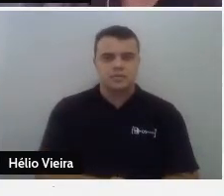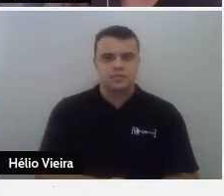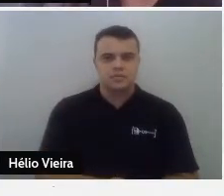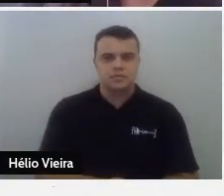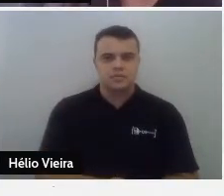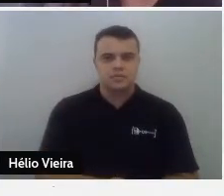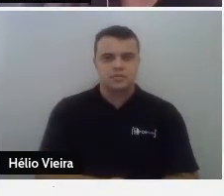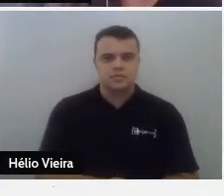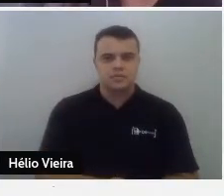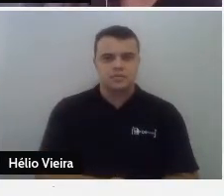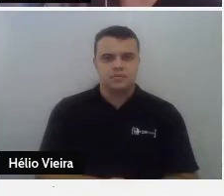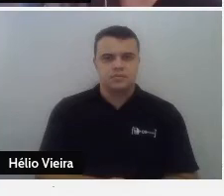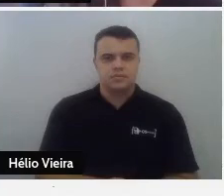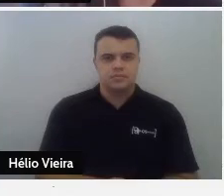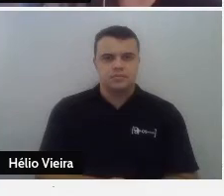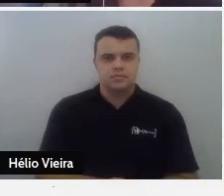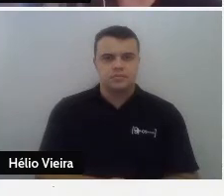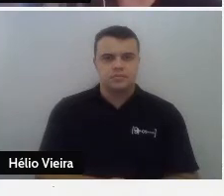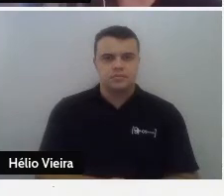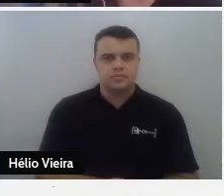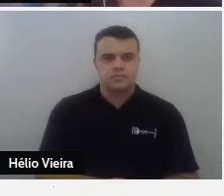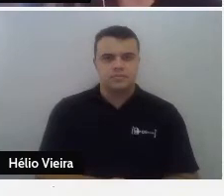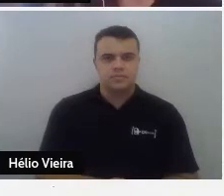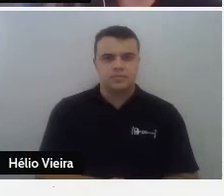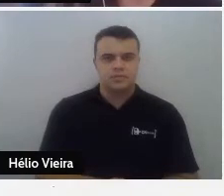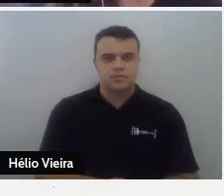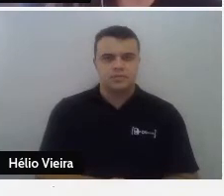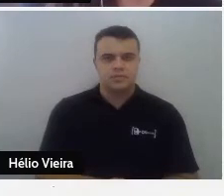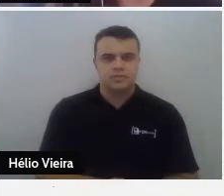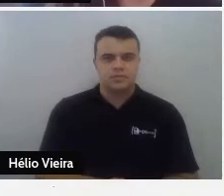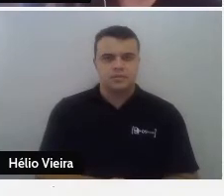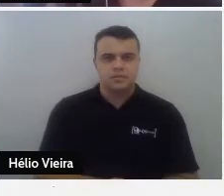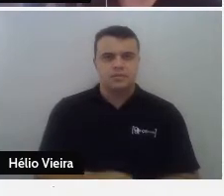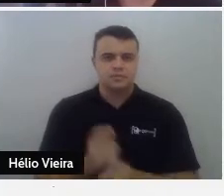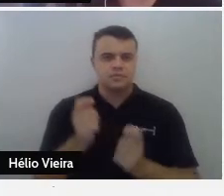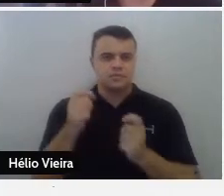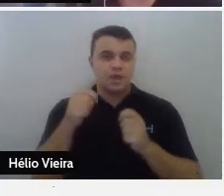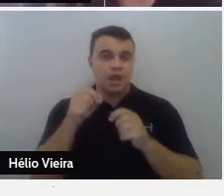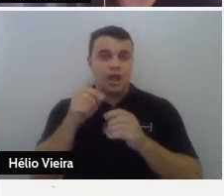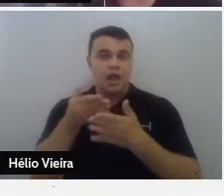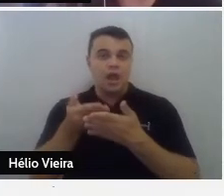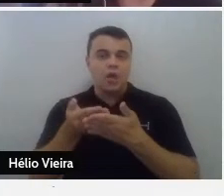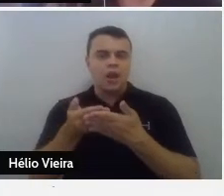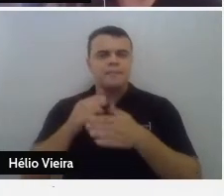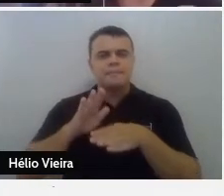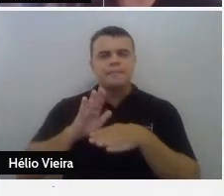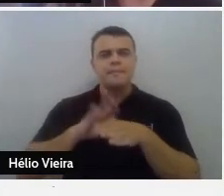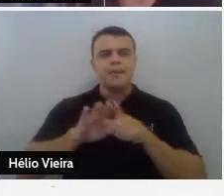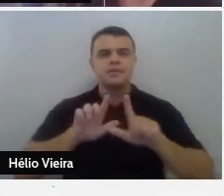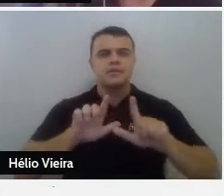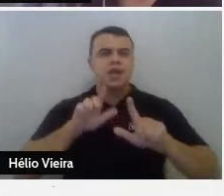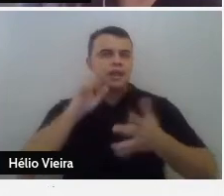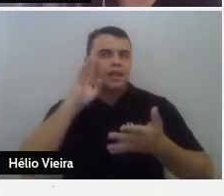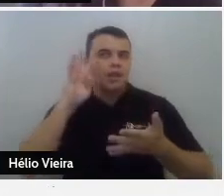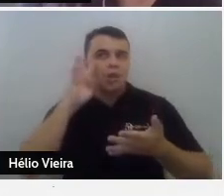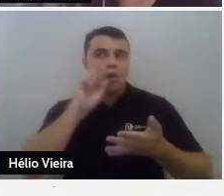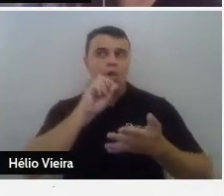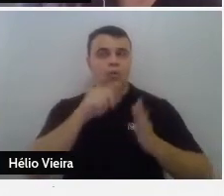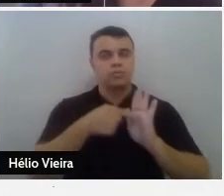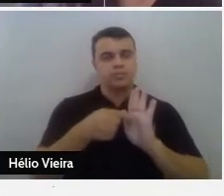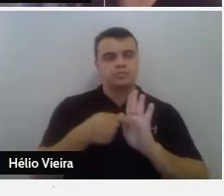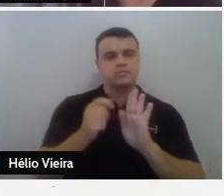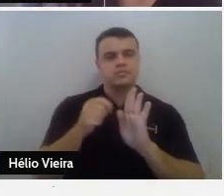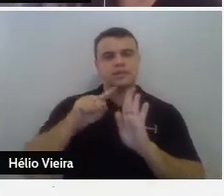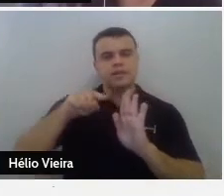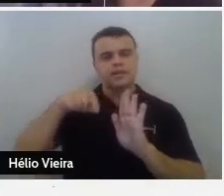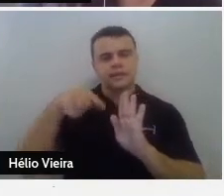Então, dá para, por exemplo, dar uma aula expositiva, né, mais teórica, e depois vir